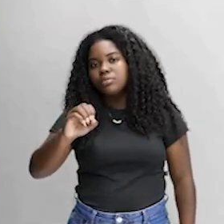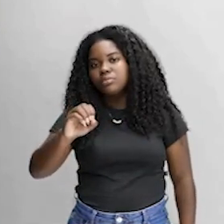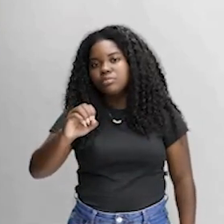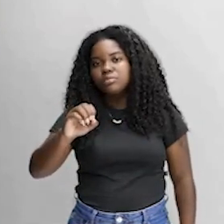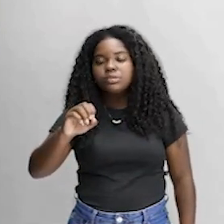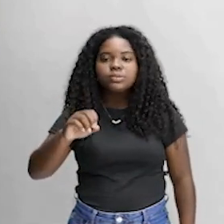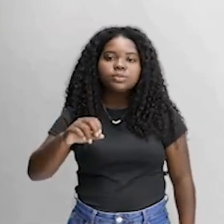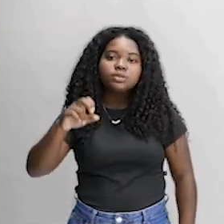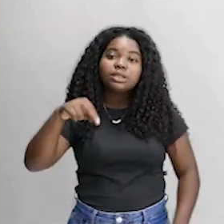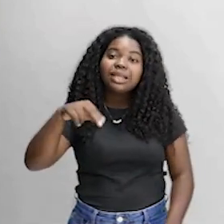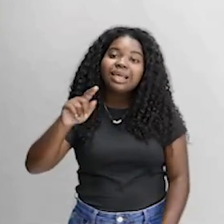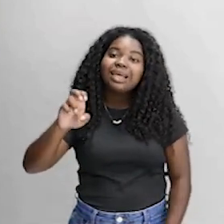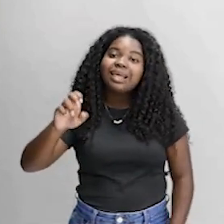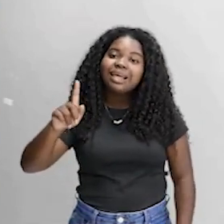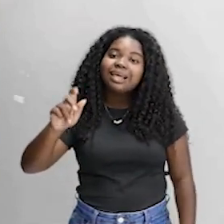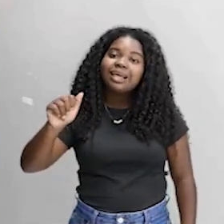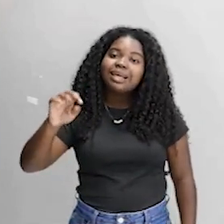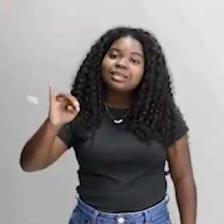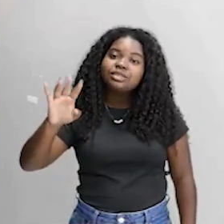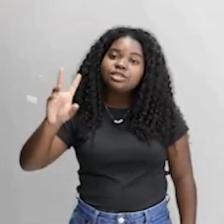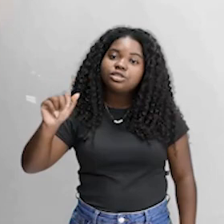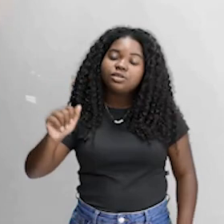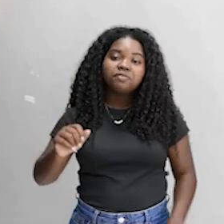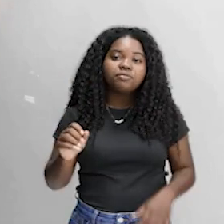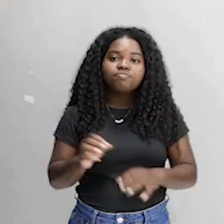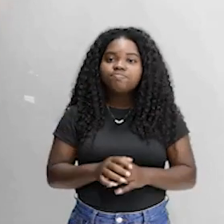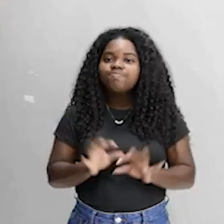nada se conclui.